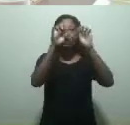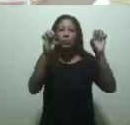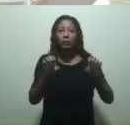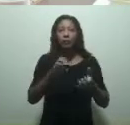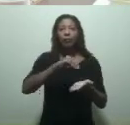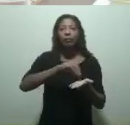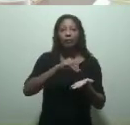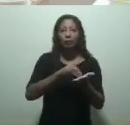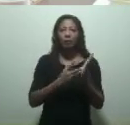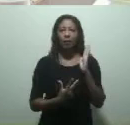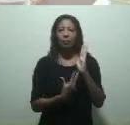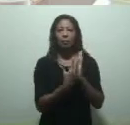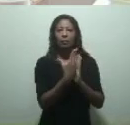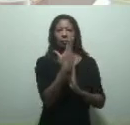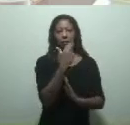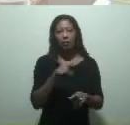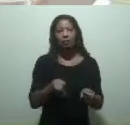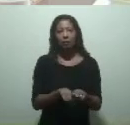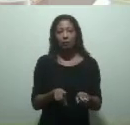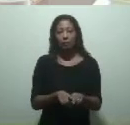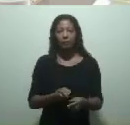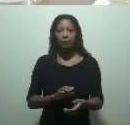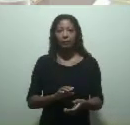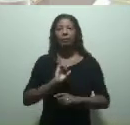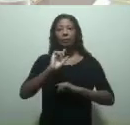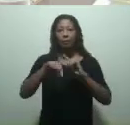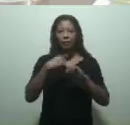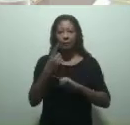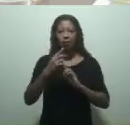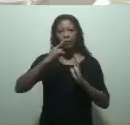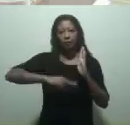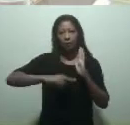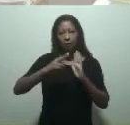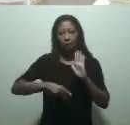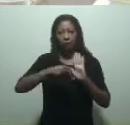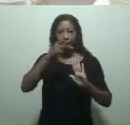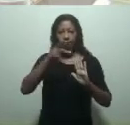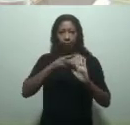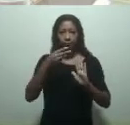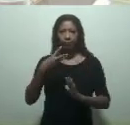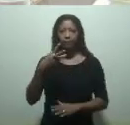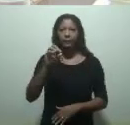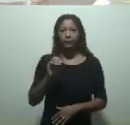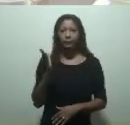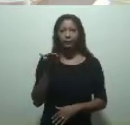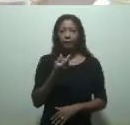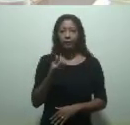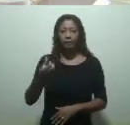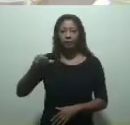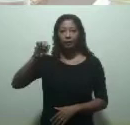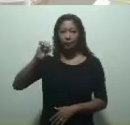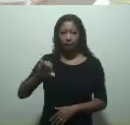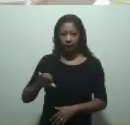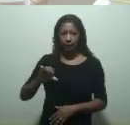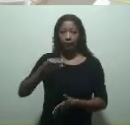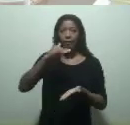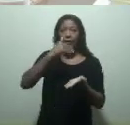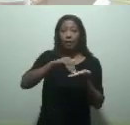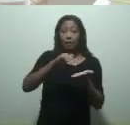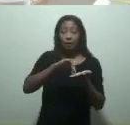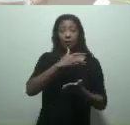eletivas. Prosseguindo, fez a leitura da portaria 30 de 2019 da secretária de